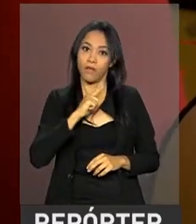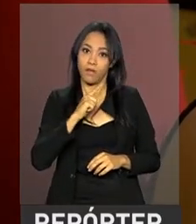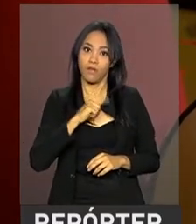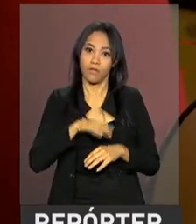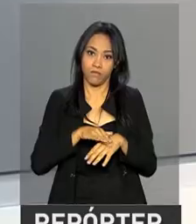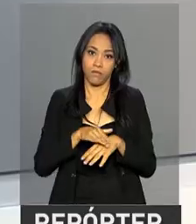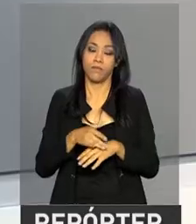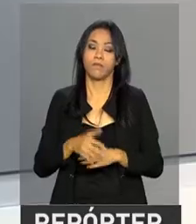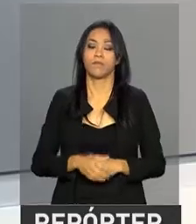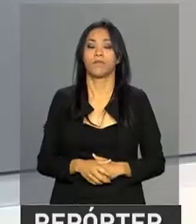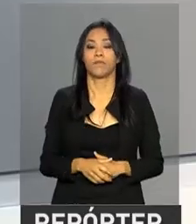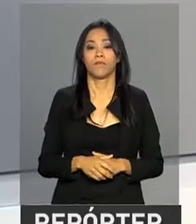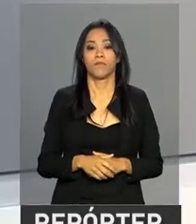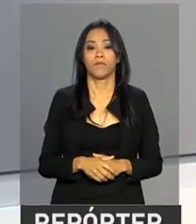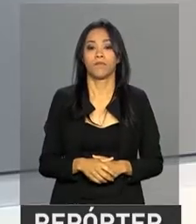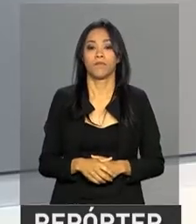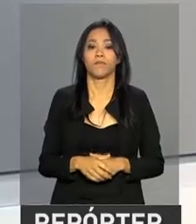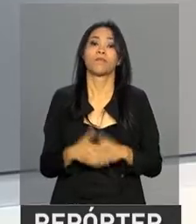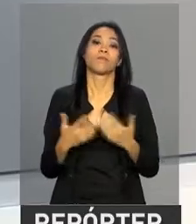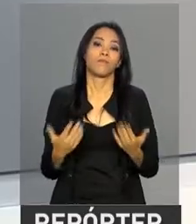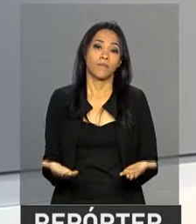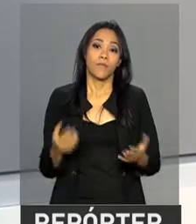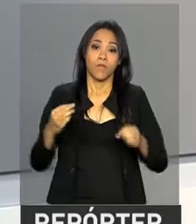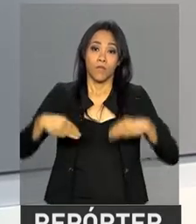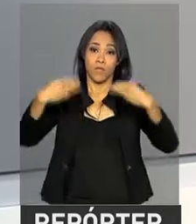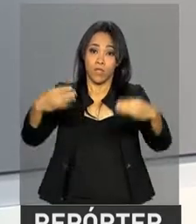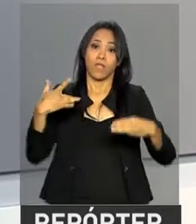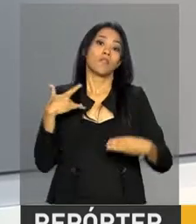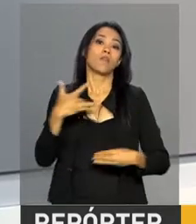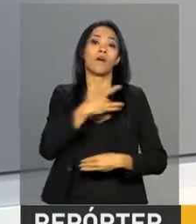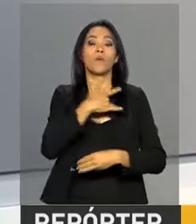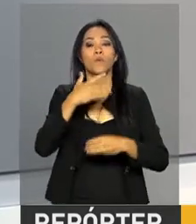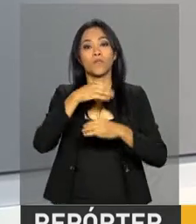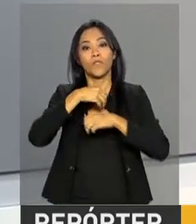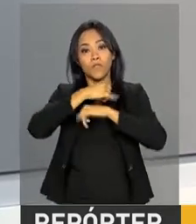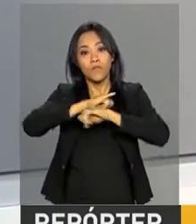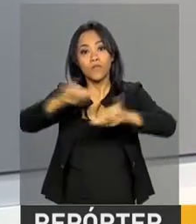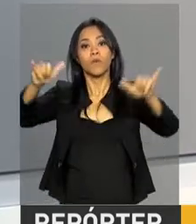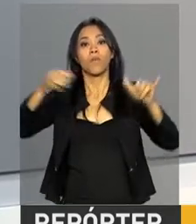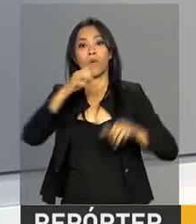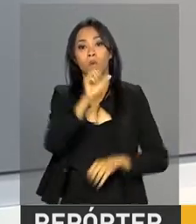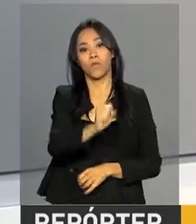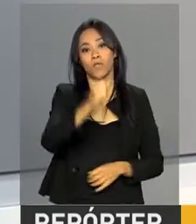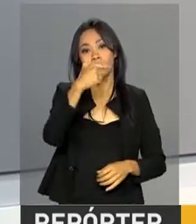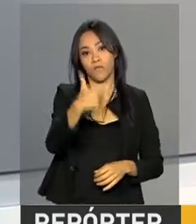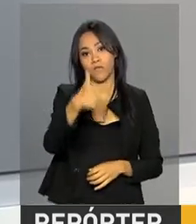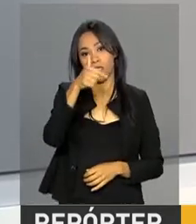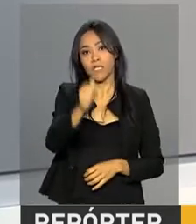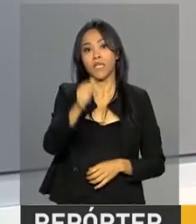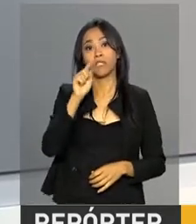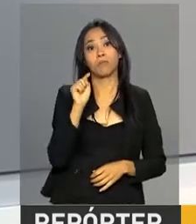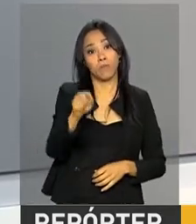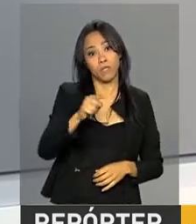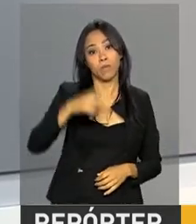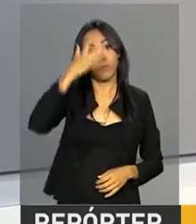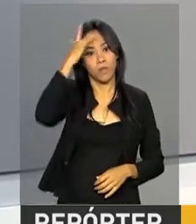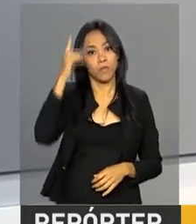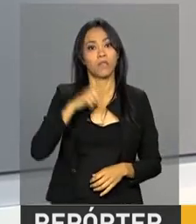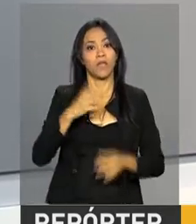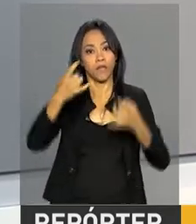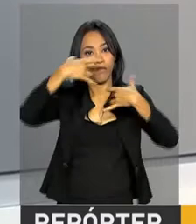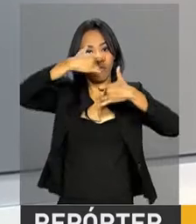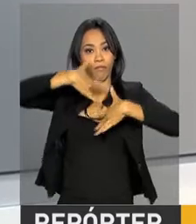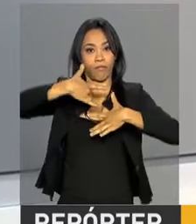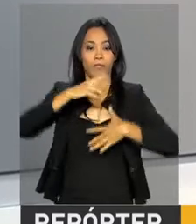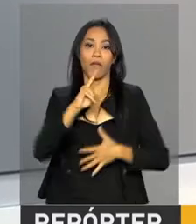portador, né? E olha, o Ministério da Saúde informa que atualmente 827 mil pessoas vivem com HIV e AIDS